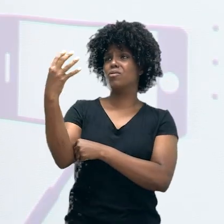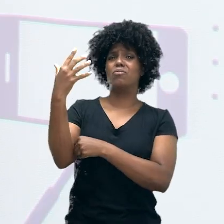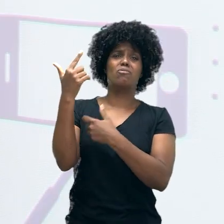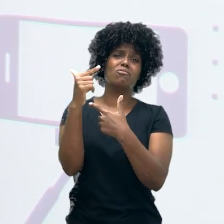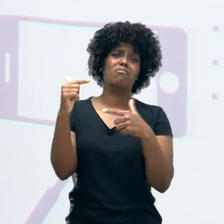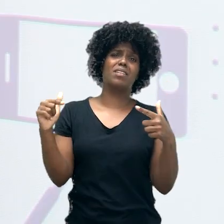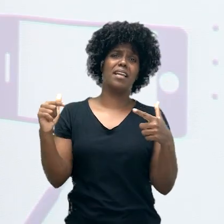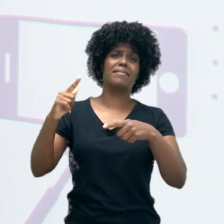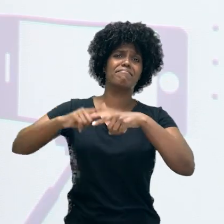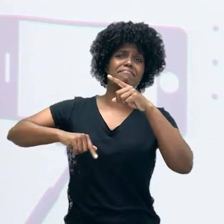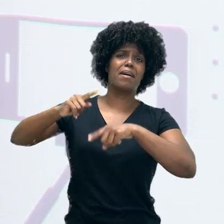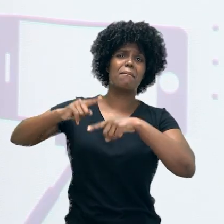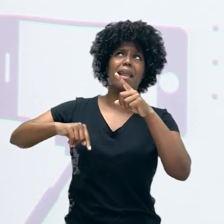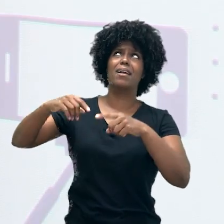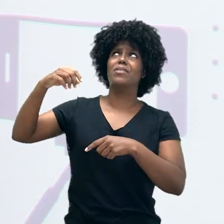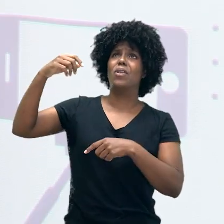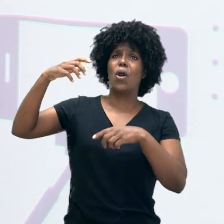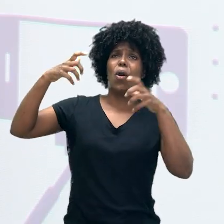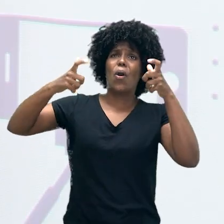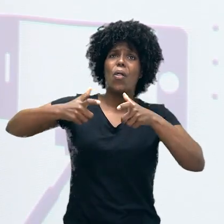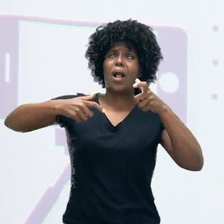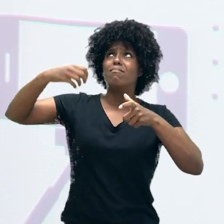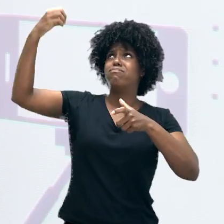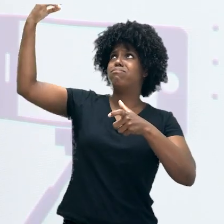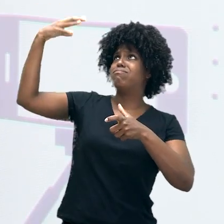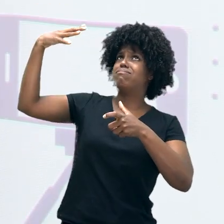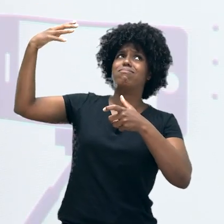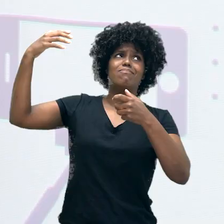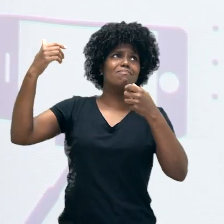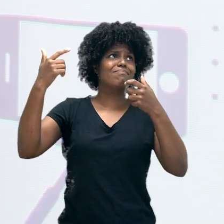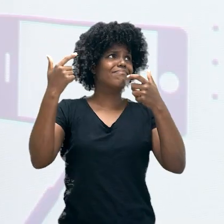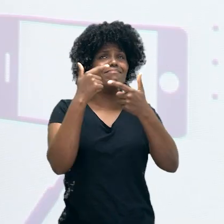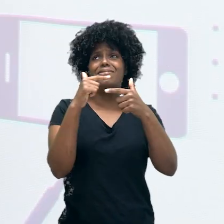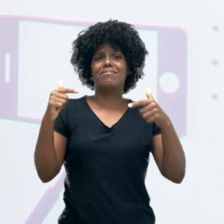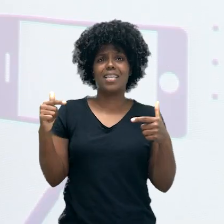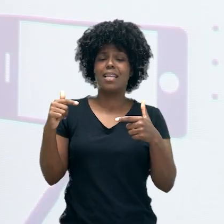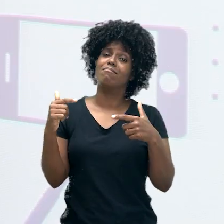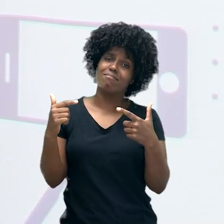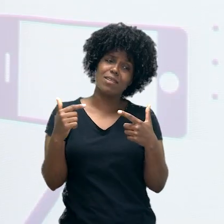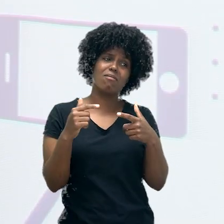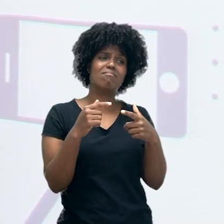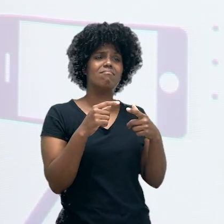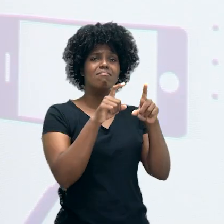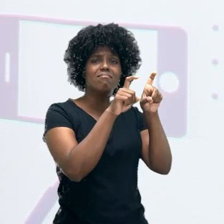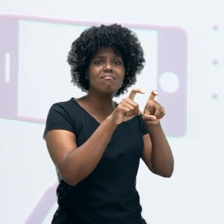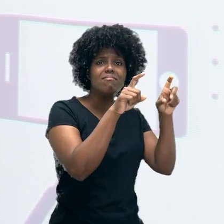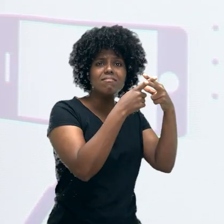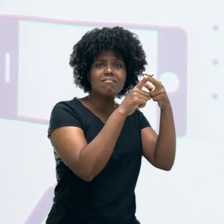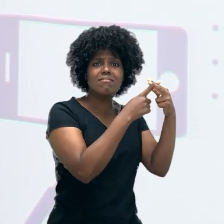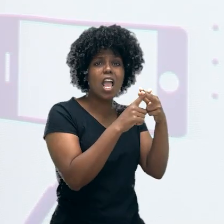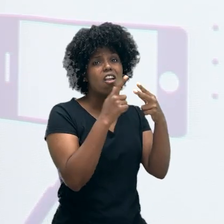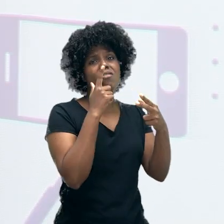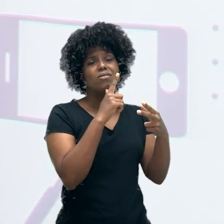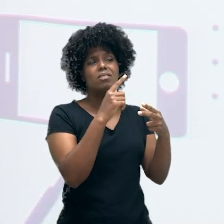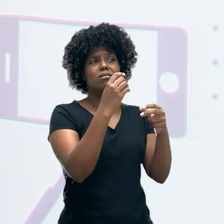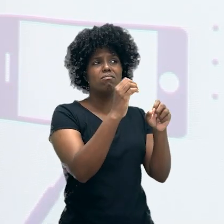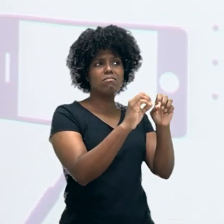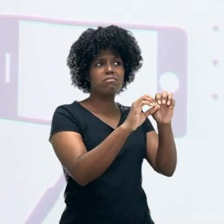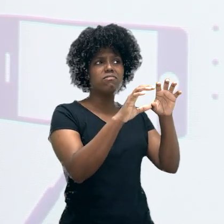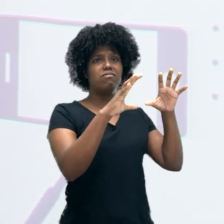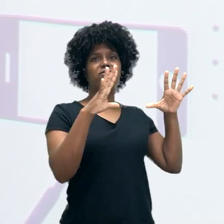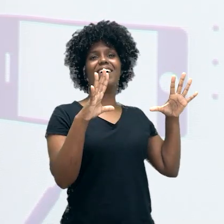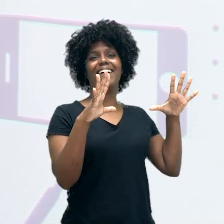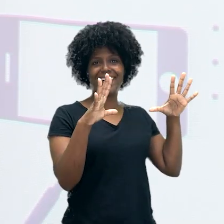eu ter outra luz, não tinha equipamento, o ambiente não estava tão bom, e aí eu consigo fazer isso na edição. Consigo clarear